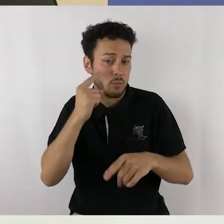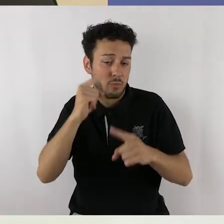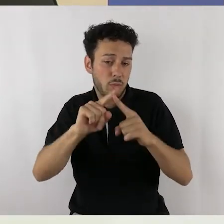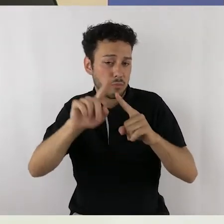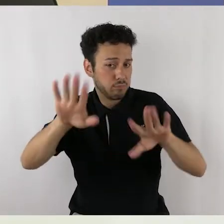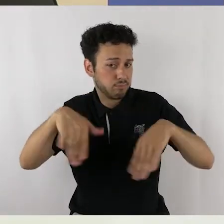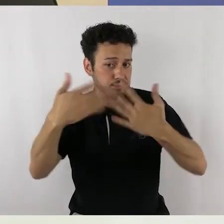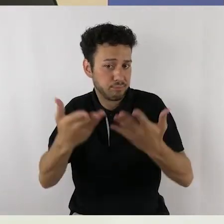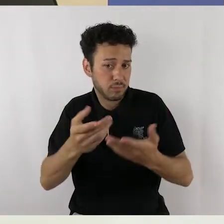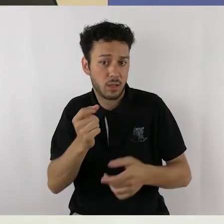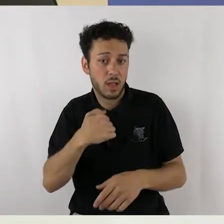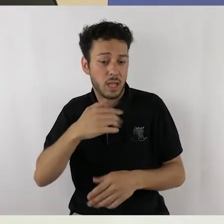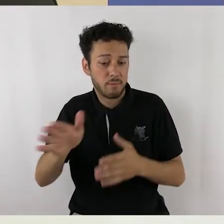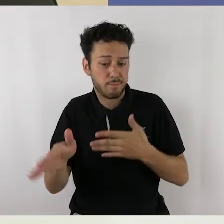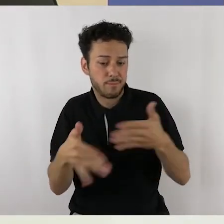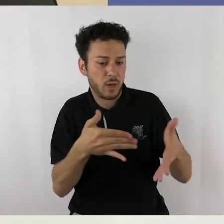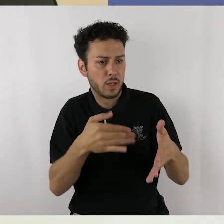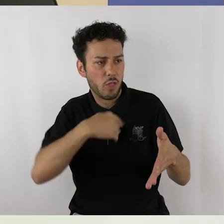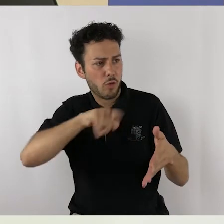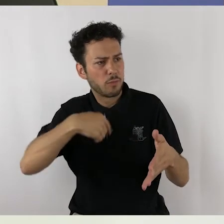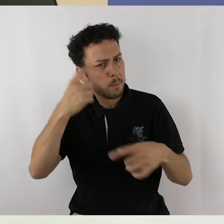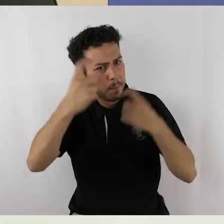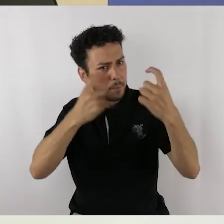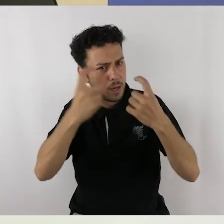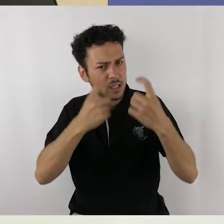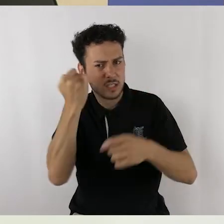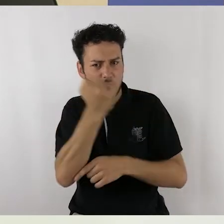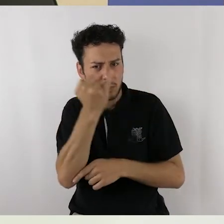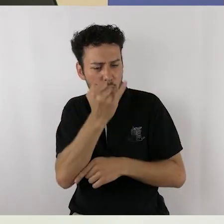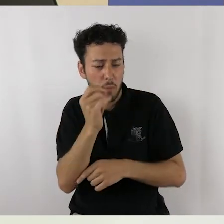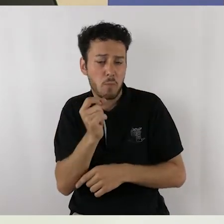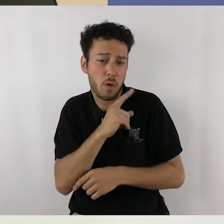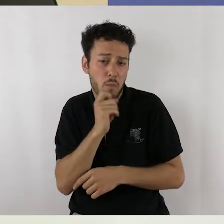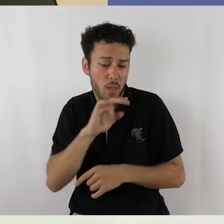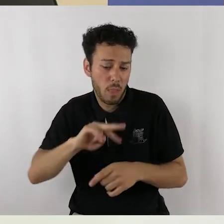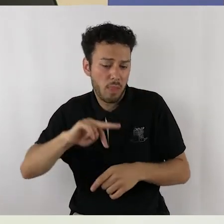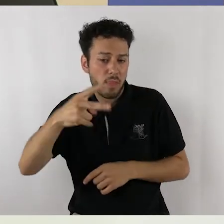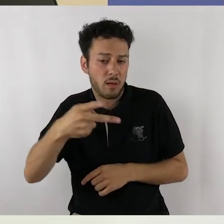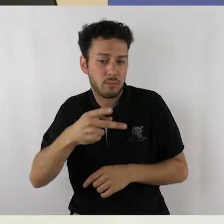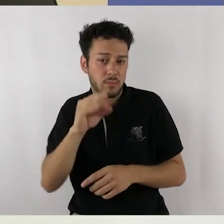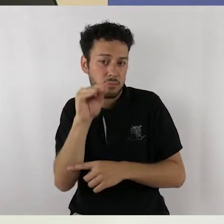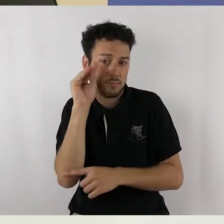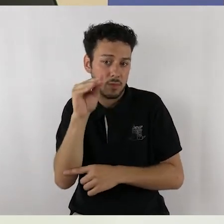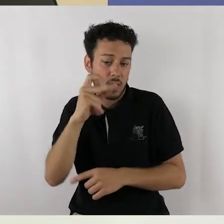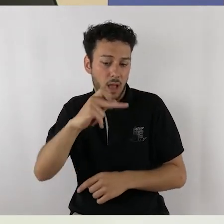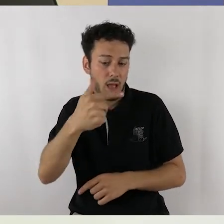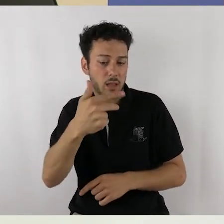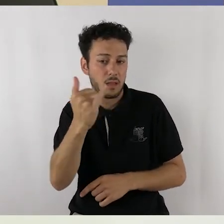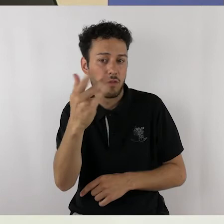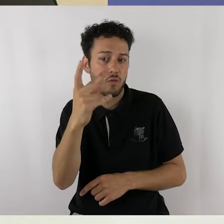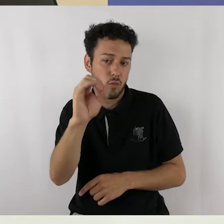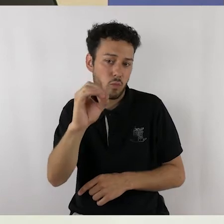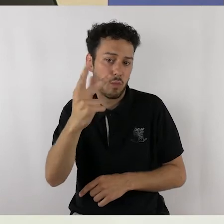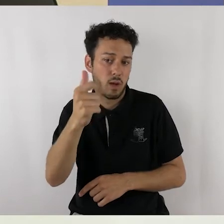a gastar daqui de facto na altura de singular eventualmente transferir o crédito para o